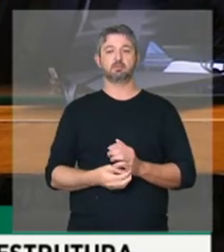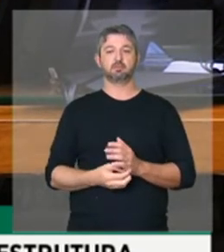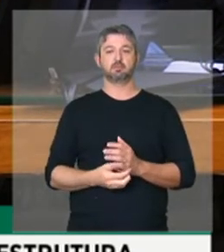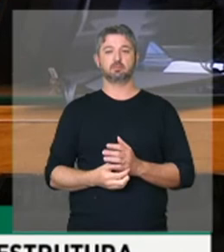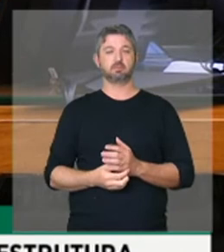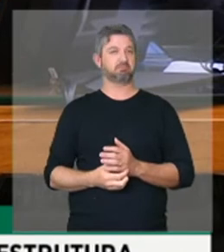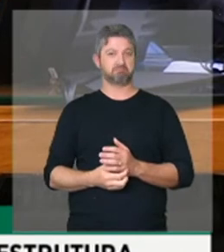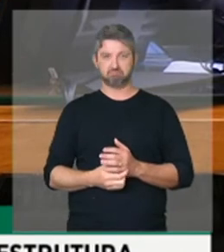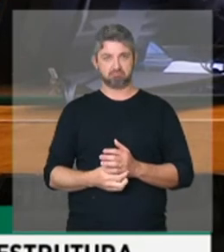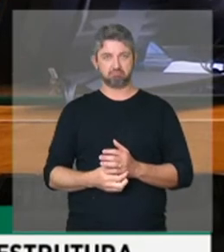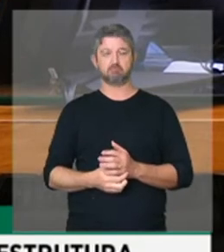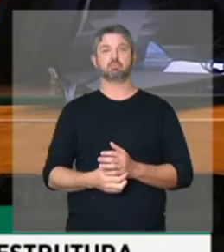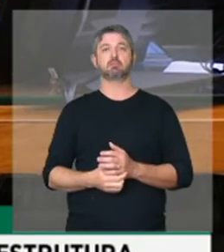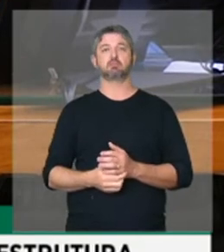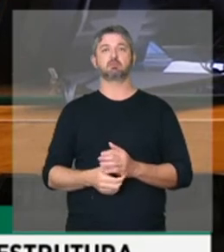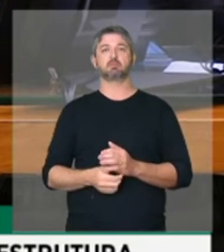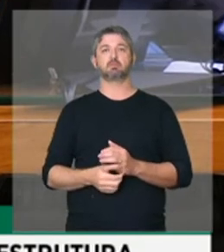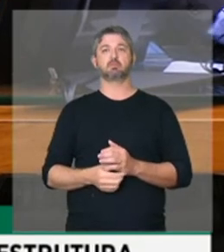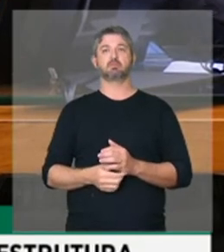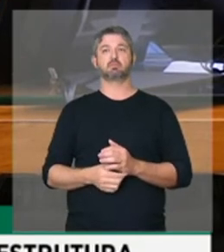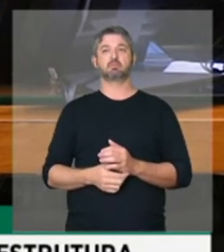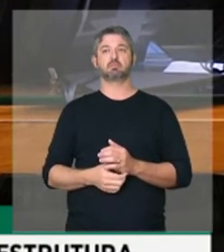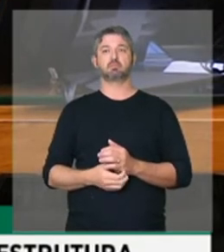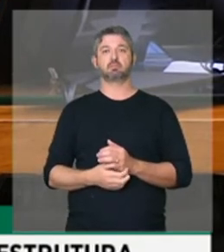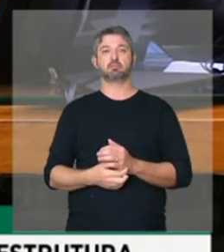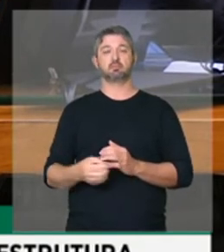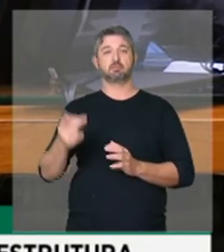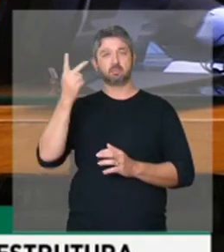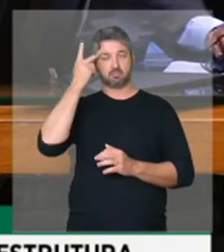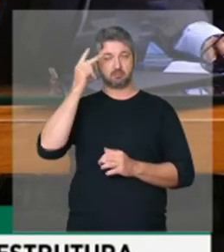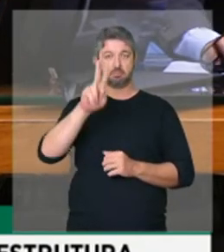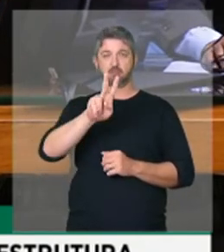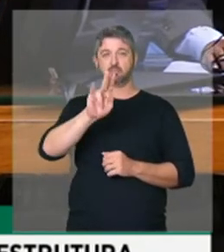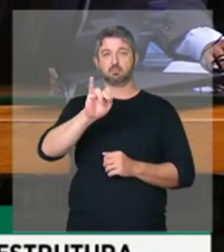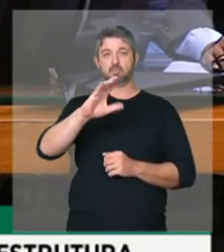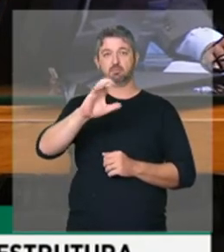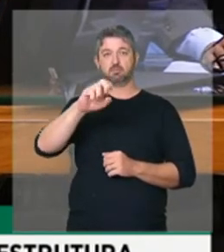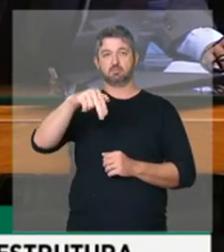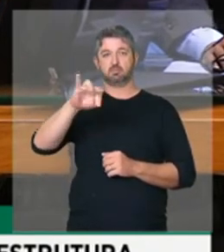Não estando também presente, vamos a São Paulo com o deputado Vicentinho.